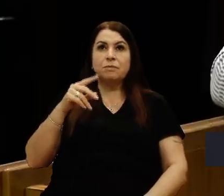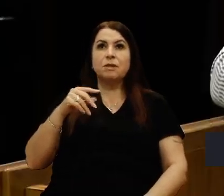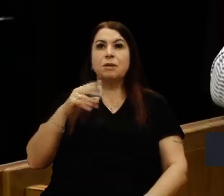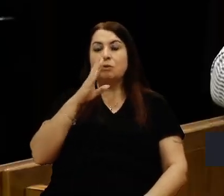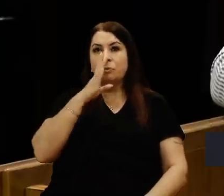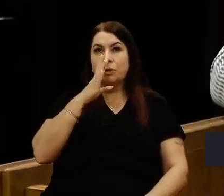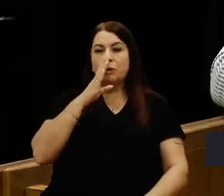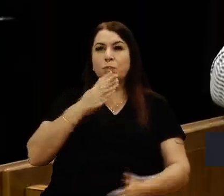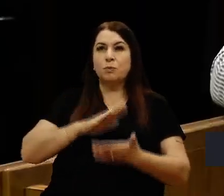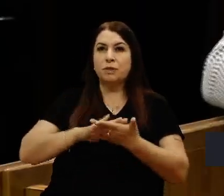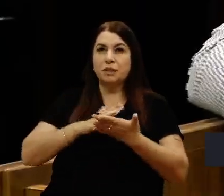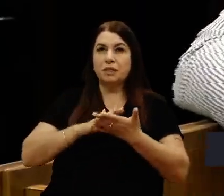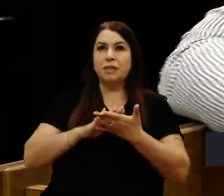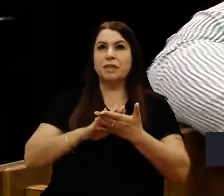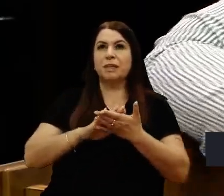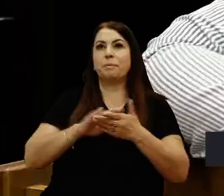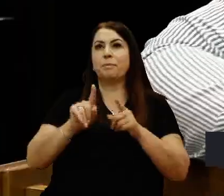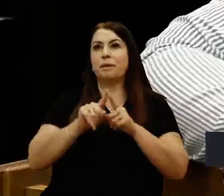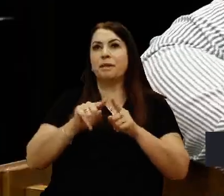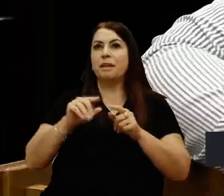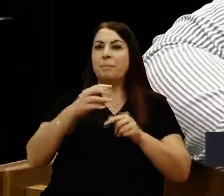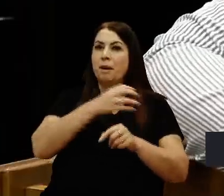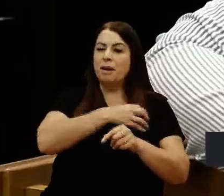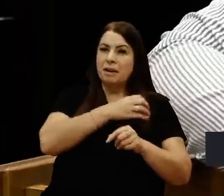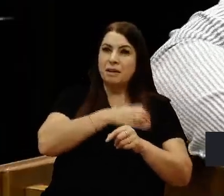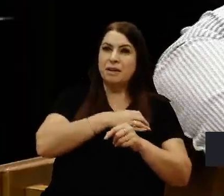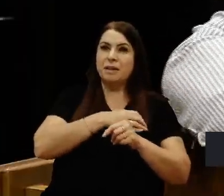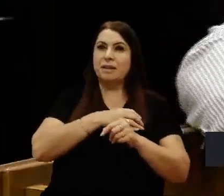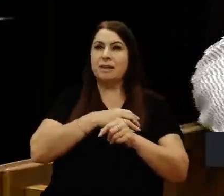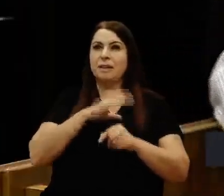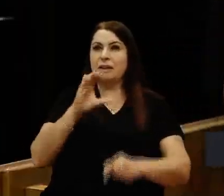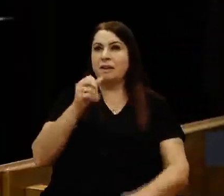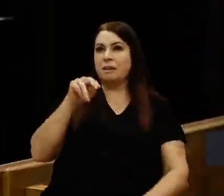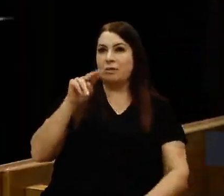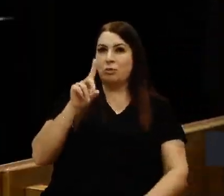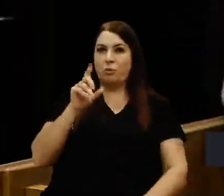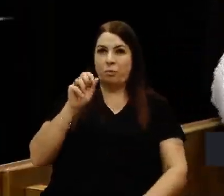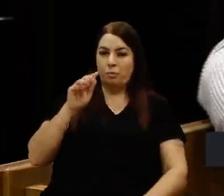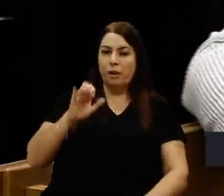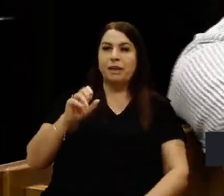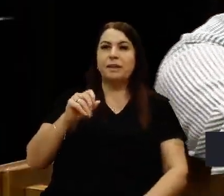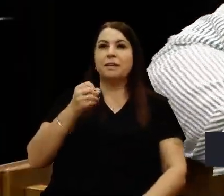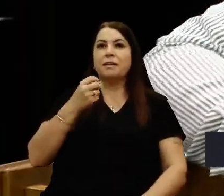do samba, do candomblé, da Bahia, da música, da poesia. Muito bom